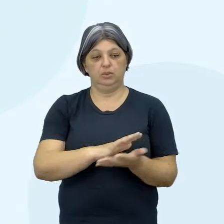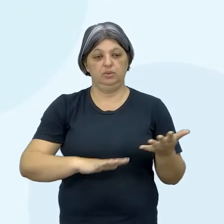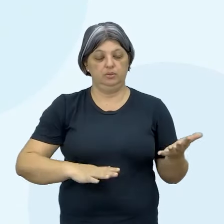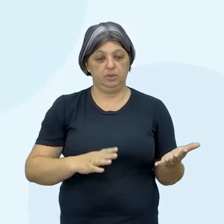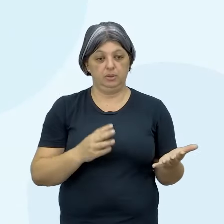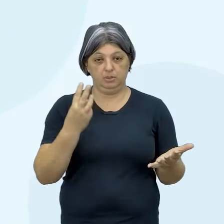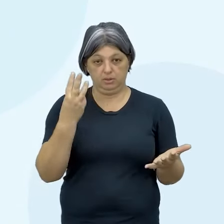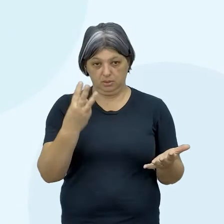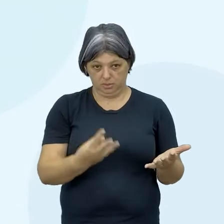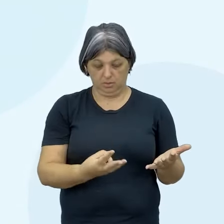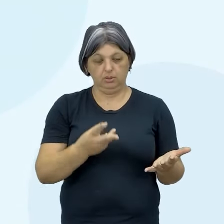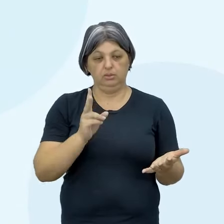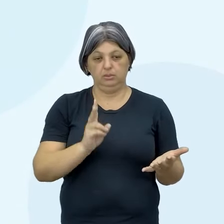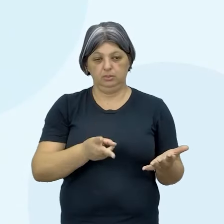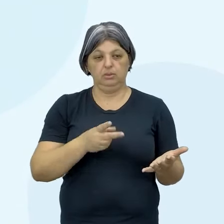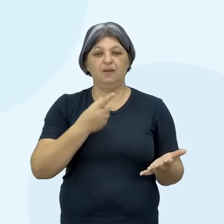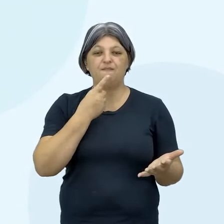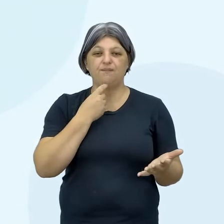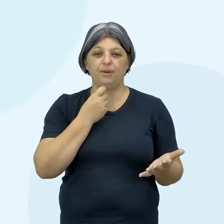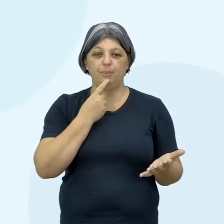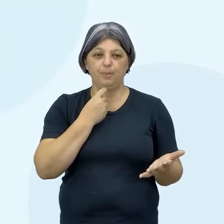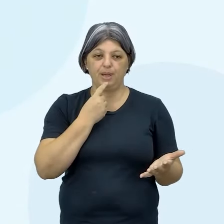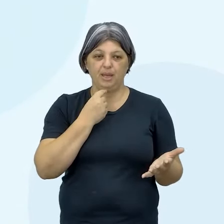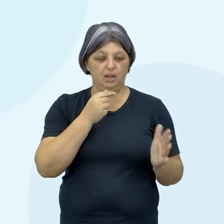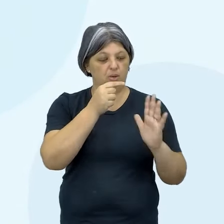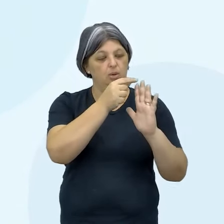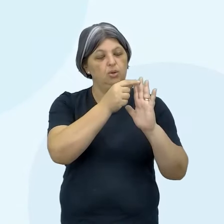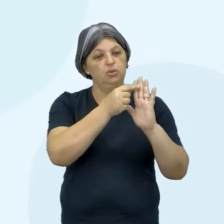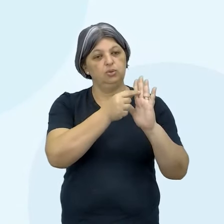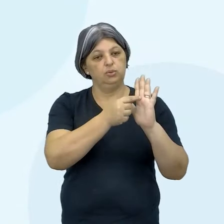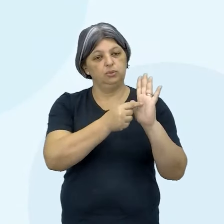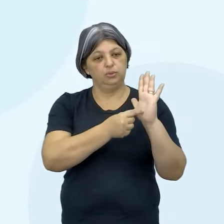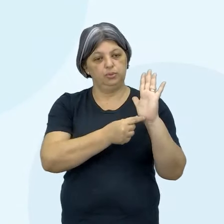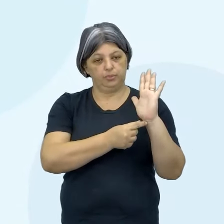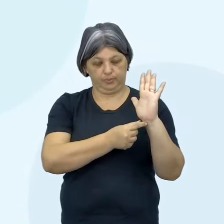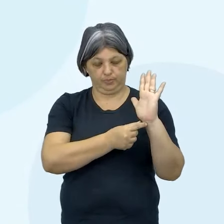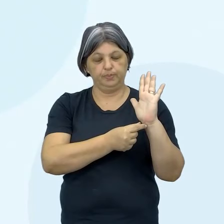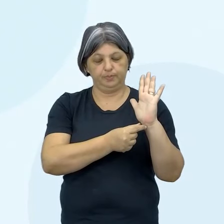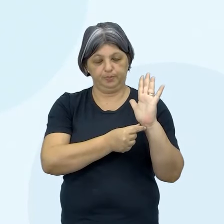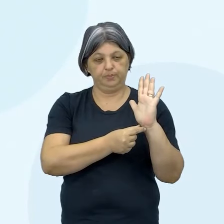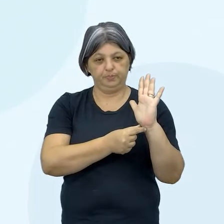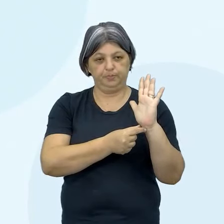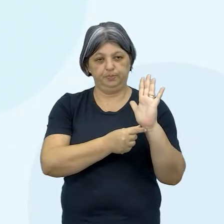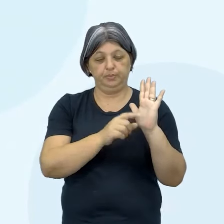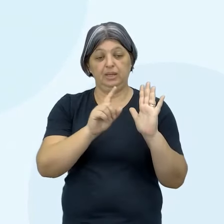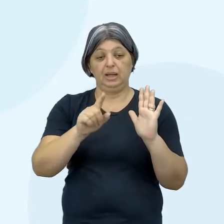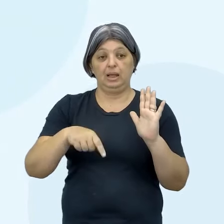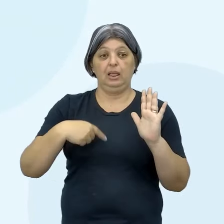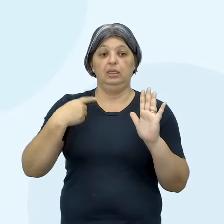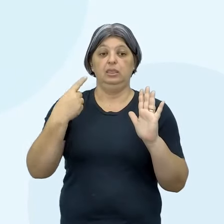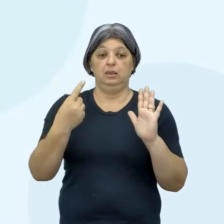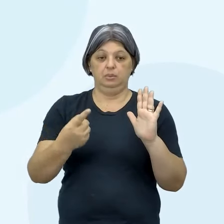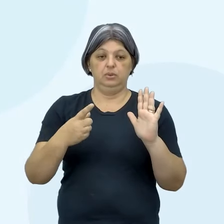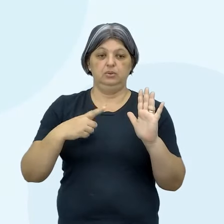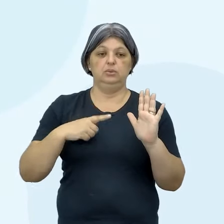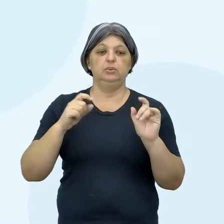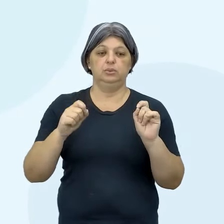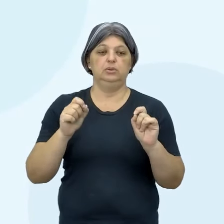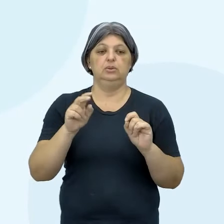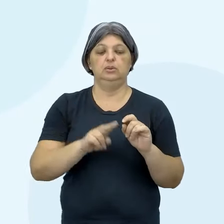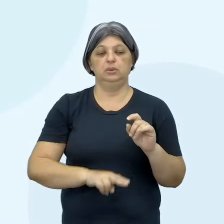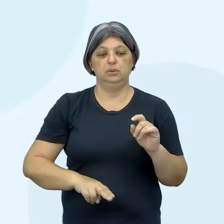ainda do vermelho, né, do população índice, aí depois, na atividade 3, eles já aplicam